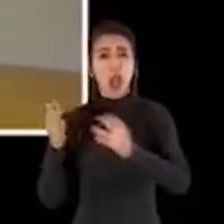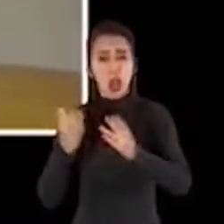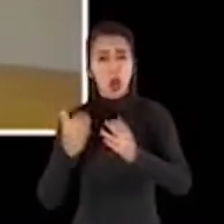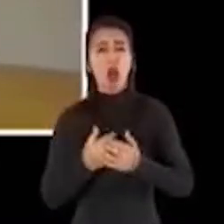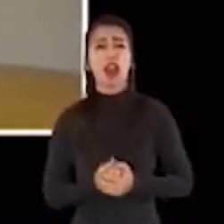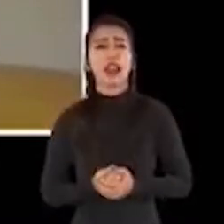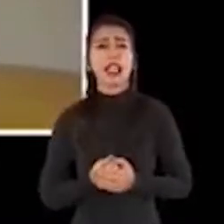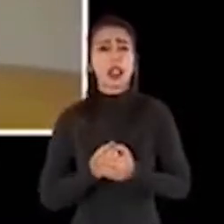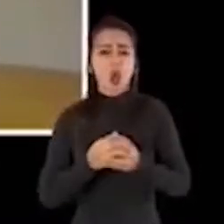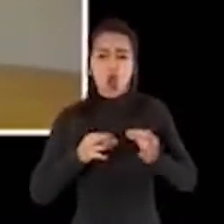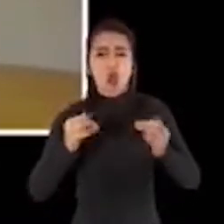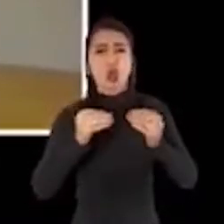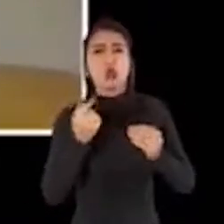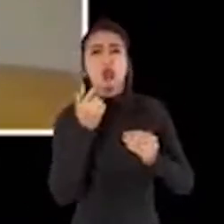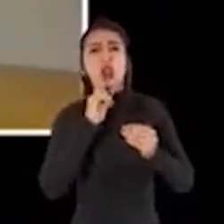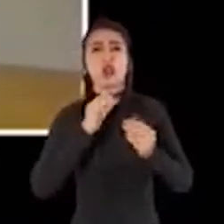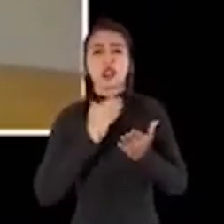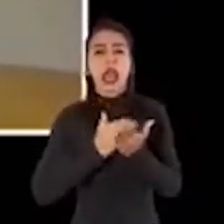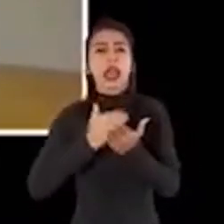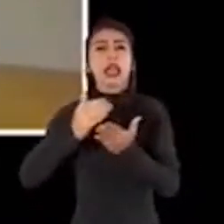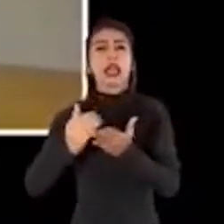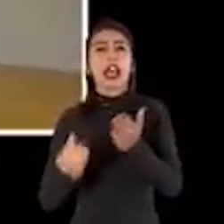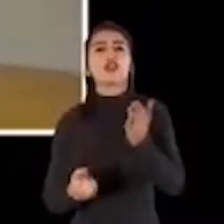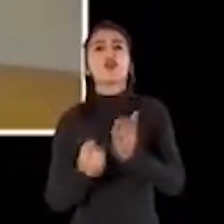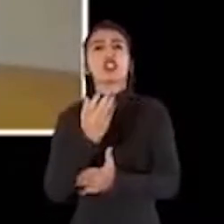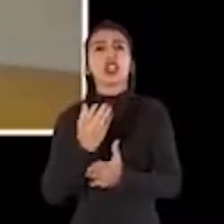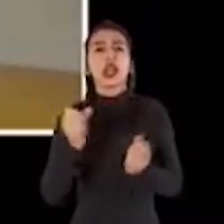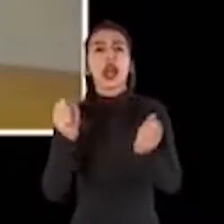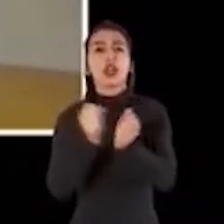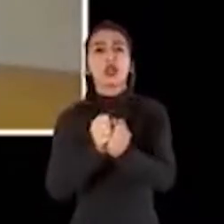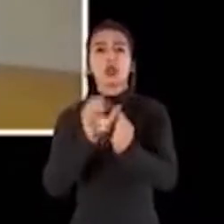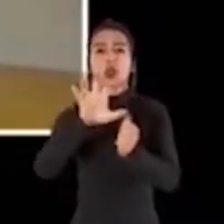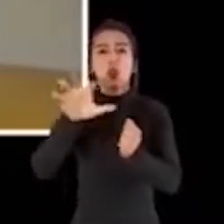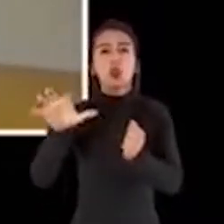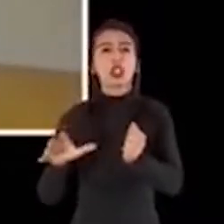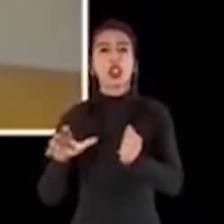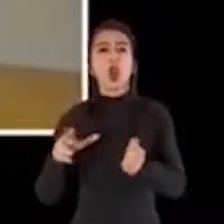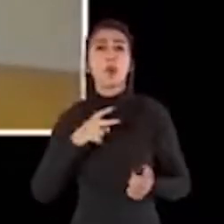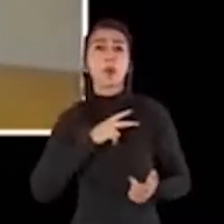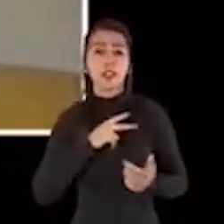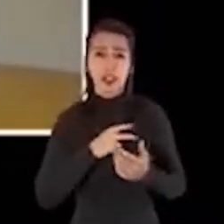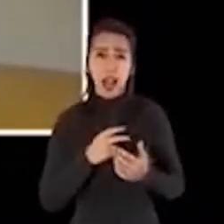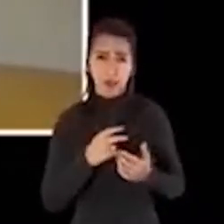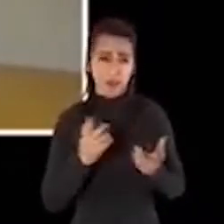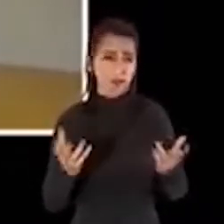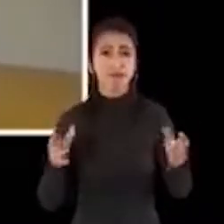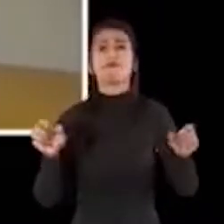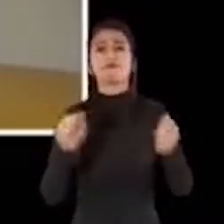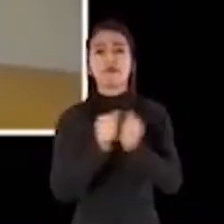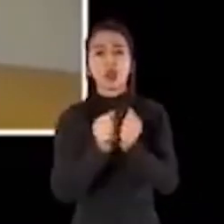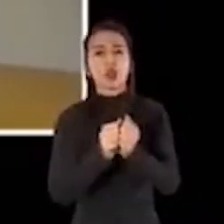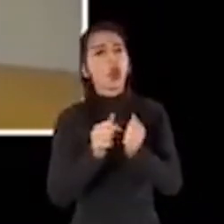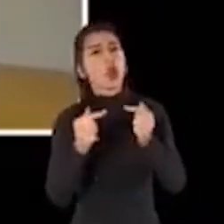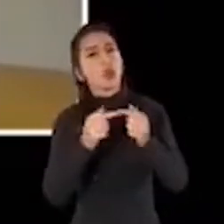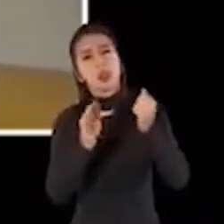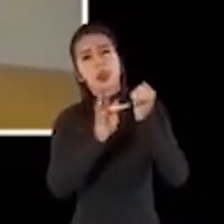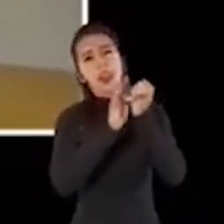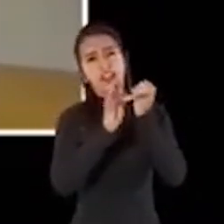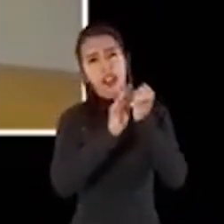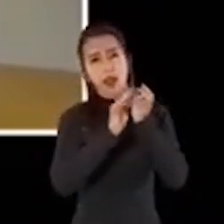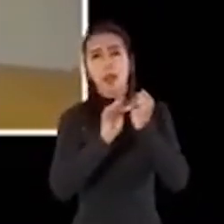nacional. Tudo isso para gerar crédito junto com o setor privado. Essa é uma ferramenta importante para o setor